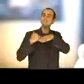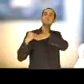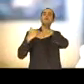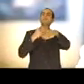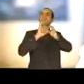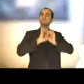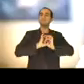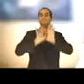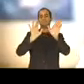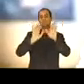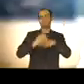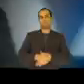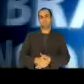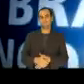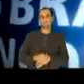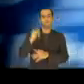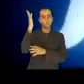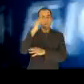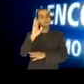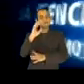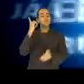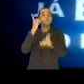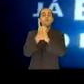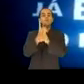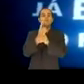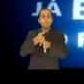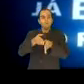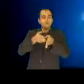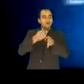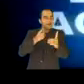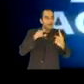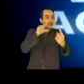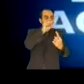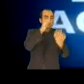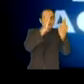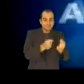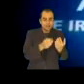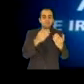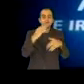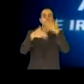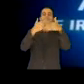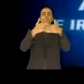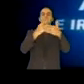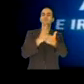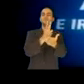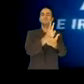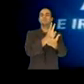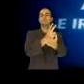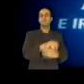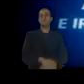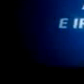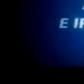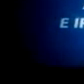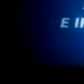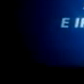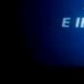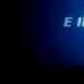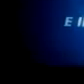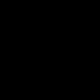da igualdade e da liberdade. O Brasil já encontrou o rumo certo. É hora de acelerar e ir em frente.